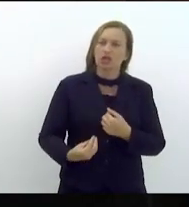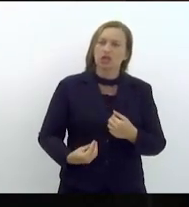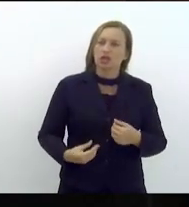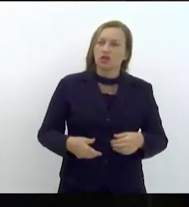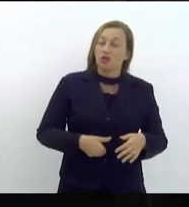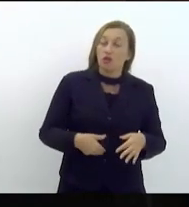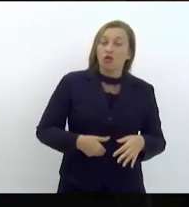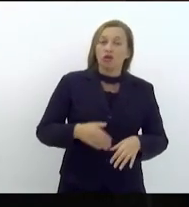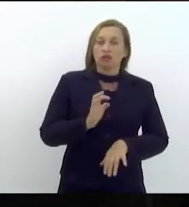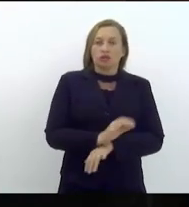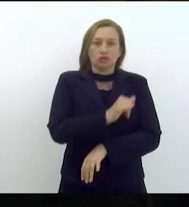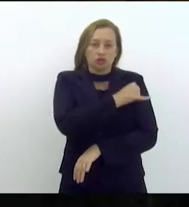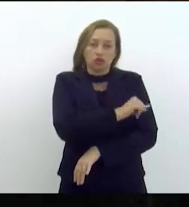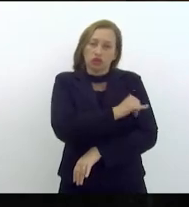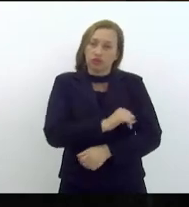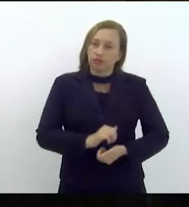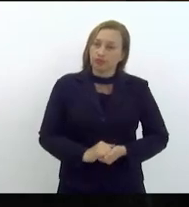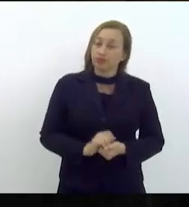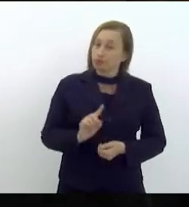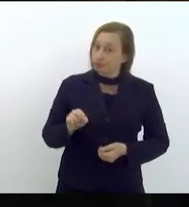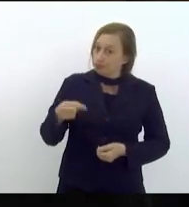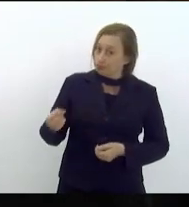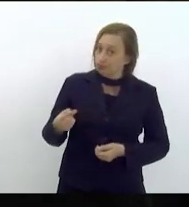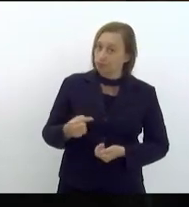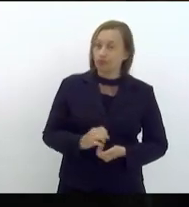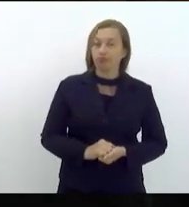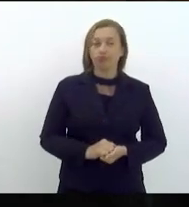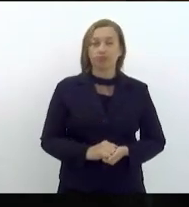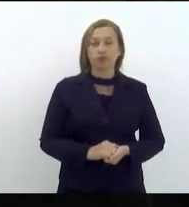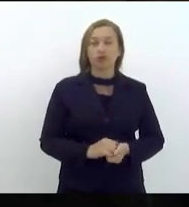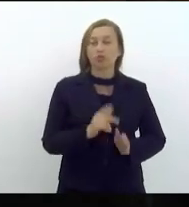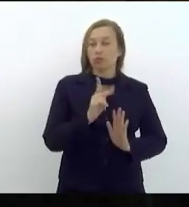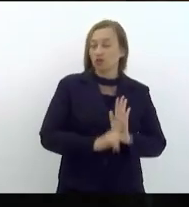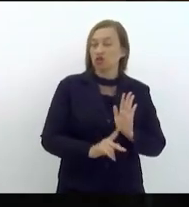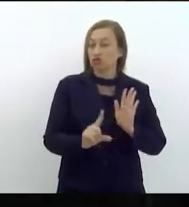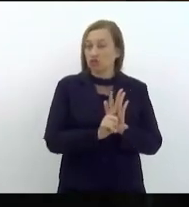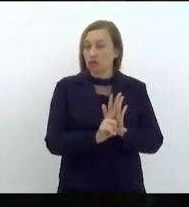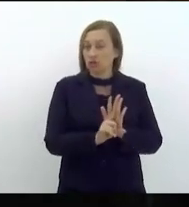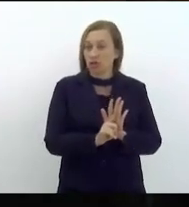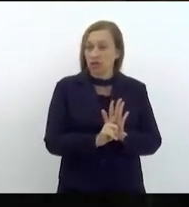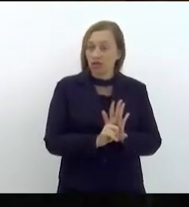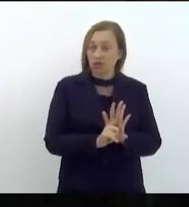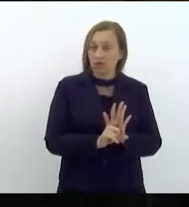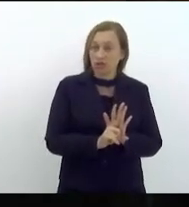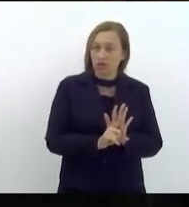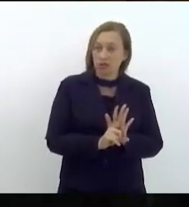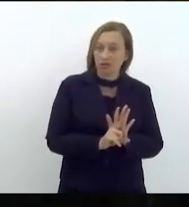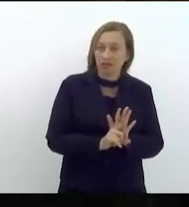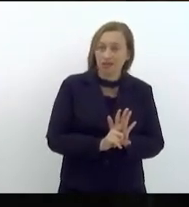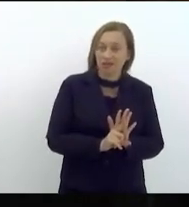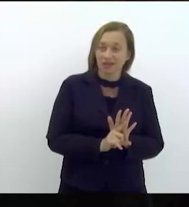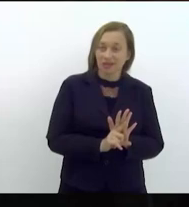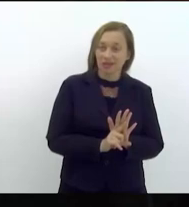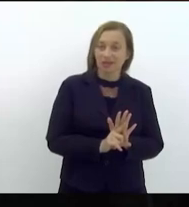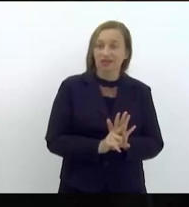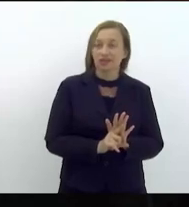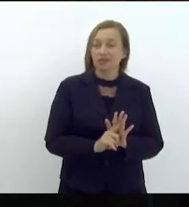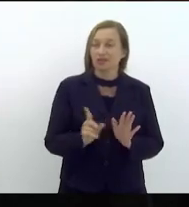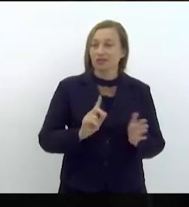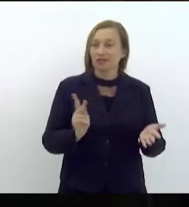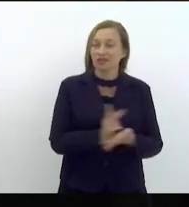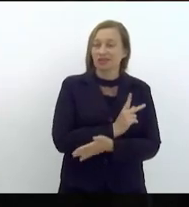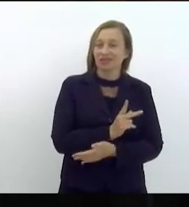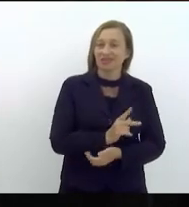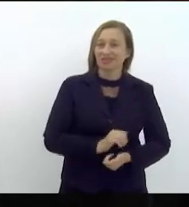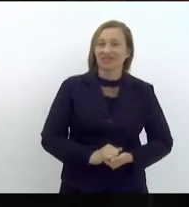no estado do Rio de Janeiro e outra coisa a gente também no projeto de lei coloca uma data fixa do pagamento mensal Para não acontecer o que está acontecendo